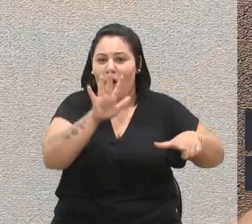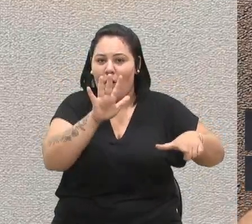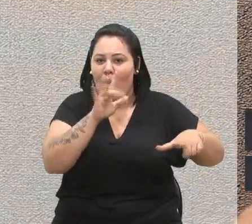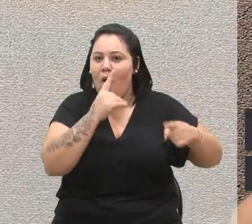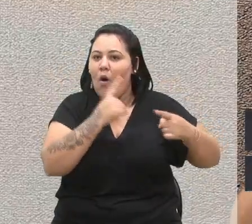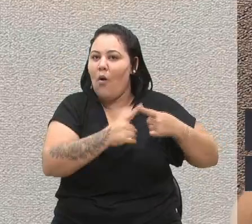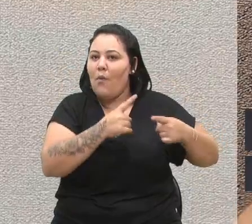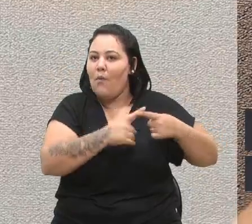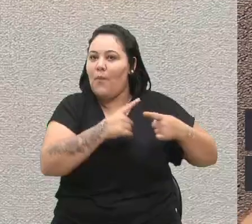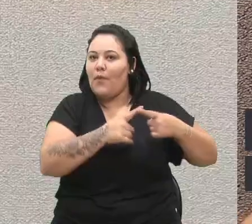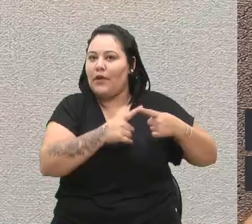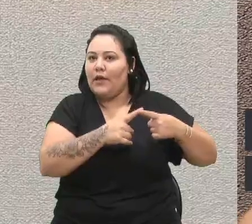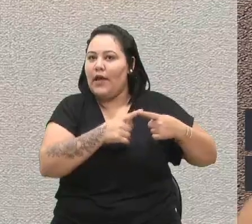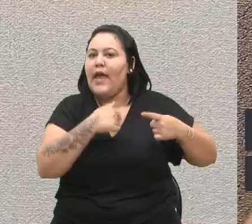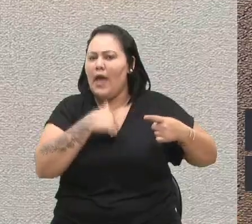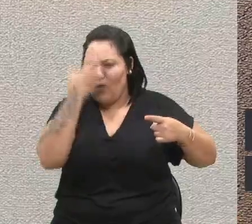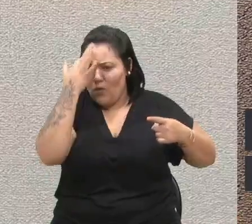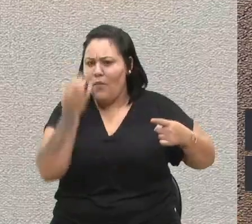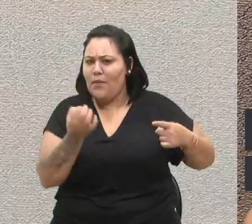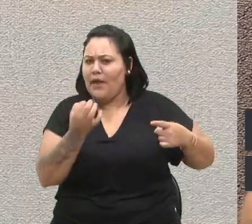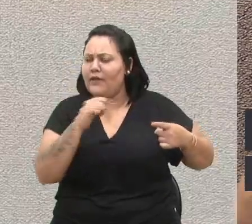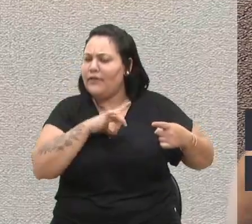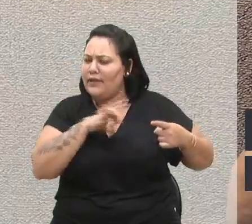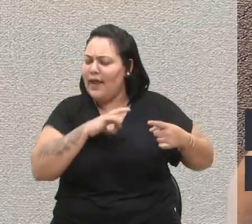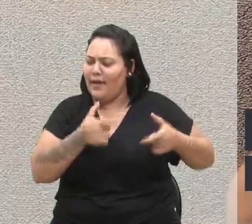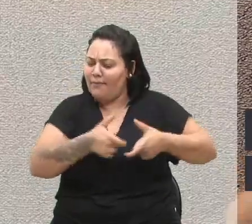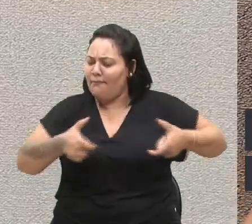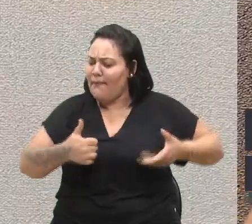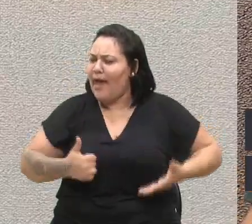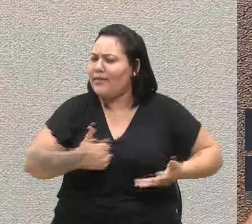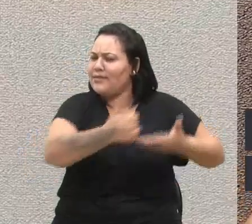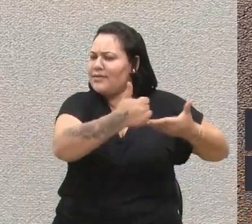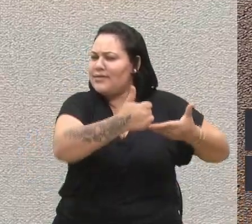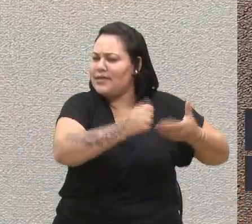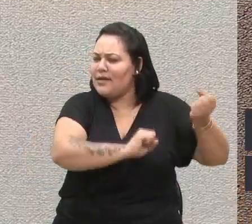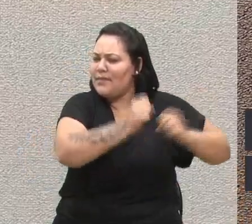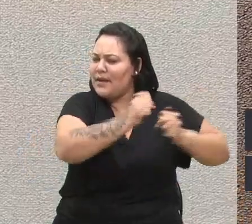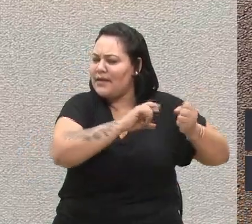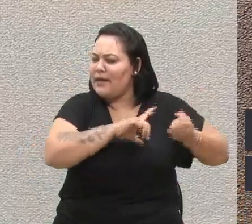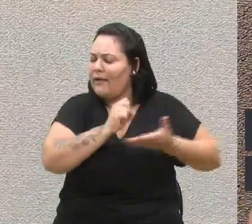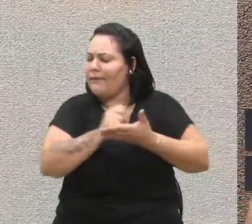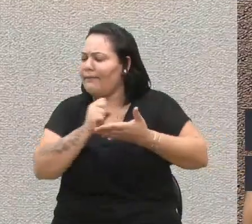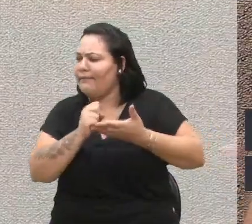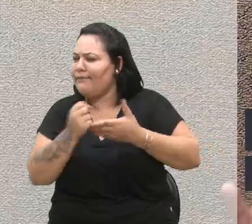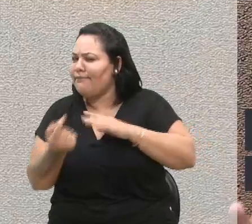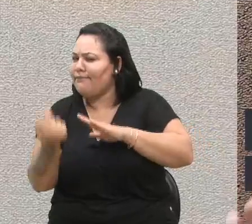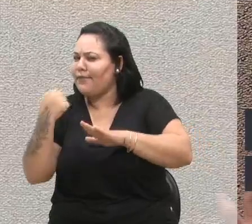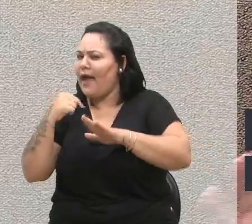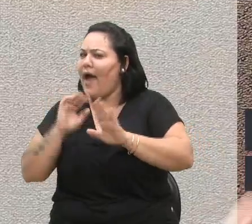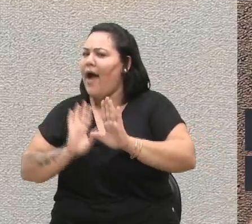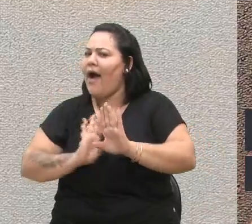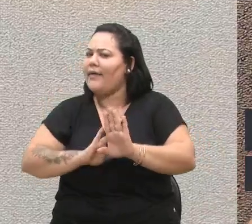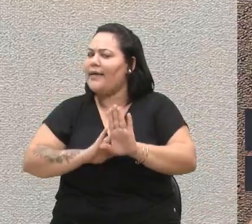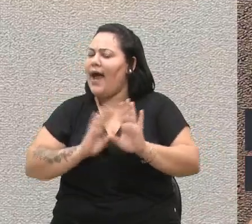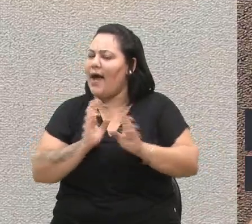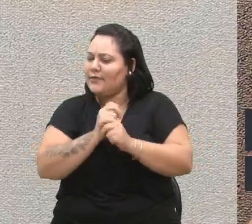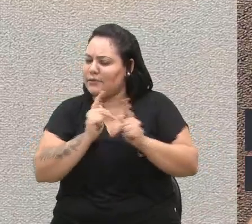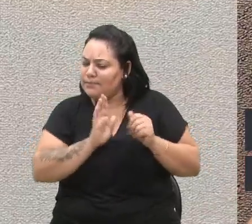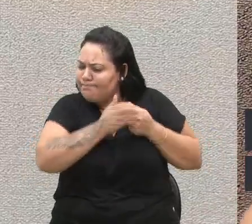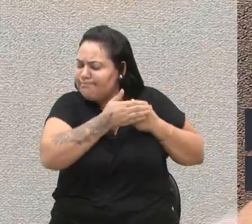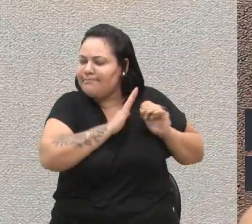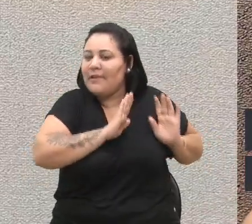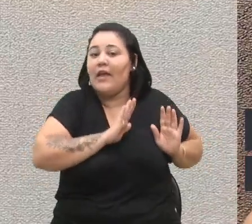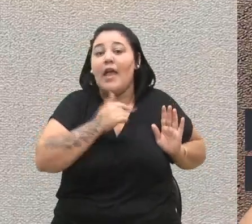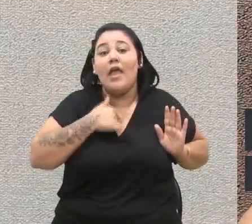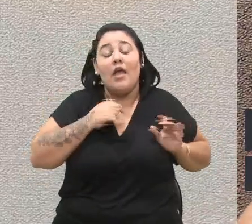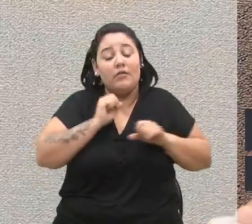na imprensa, eu entendo por quê. Tem patrocínio de empresa, tem confraria por trás. Espero que a confraria também não esteja no Ministério Público